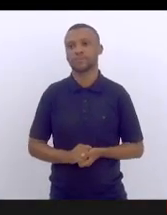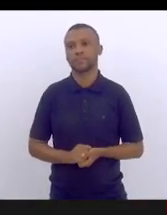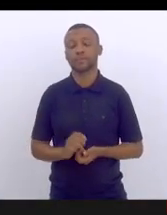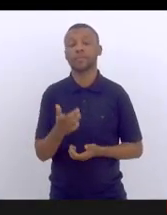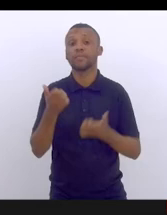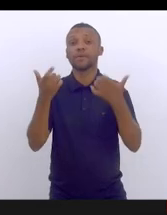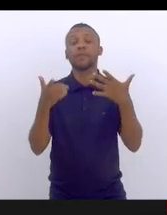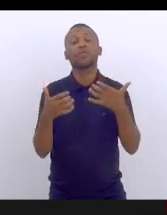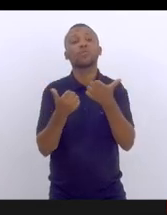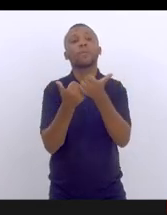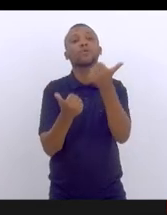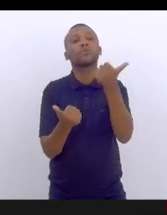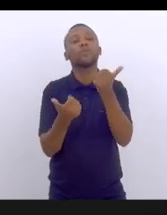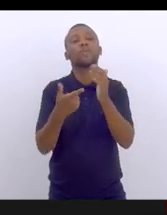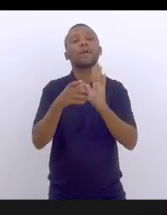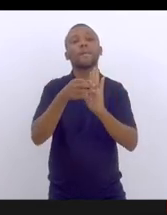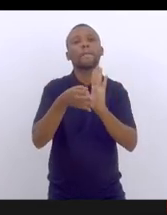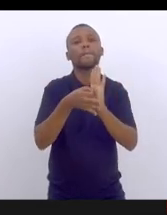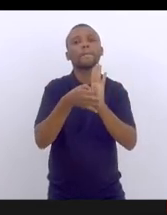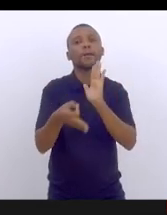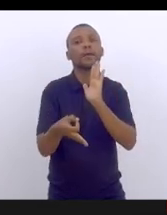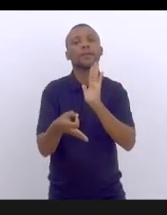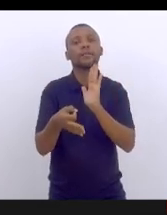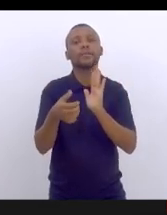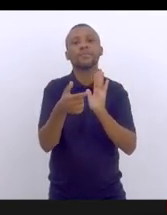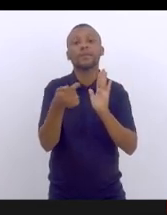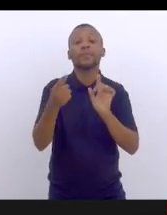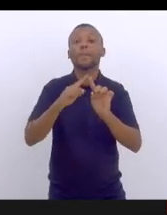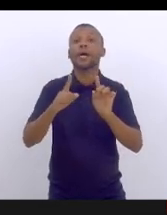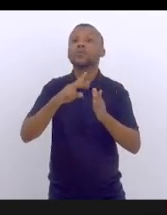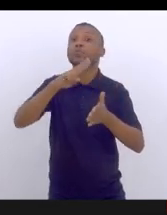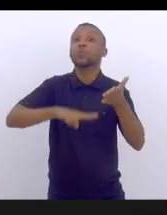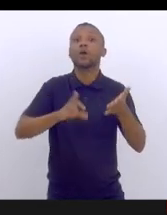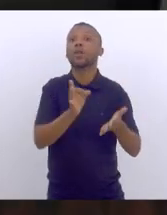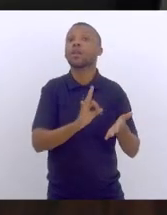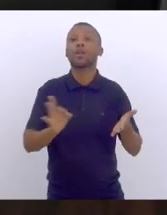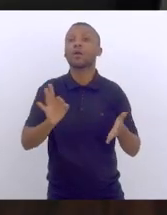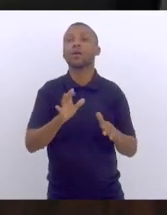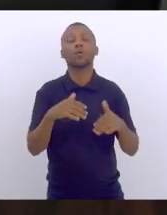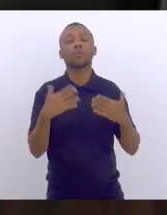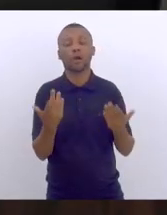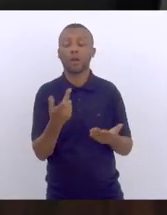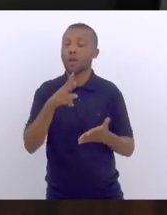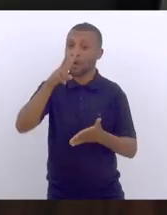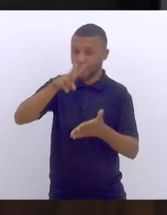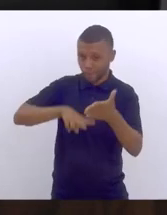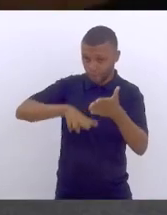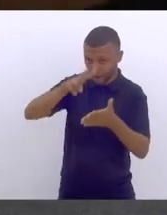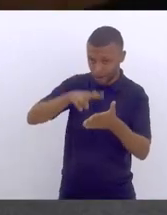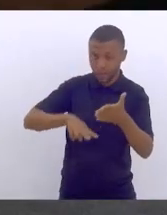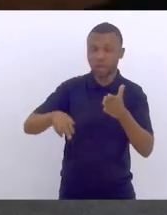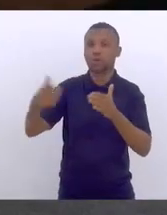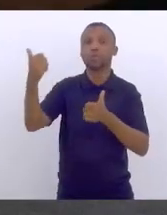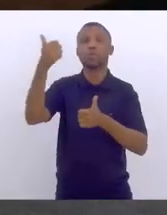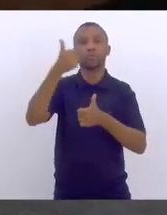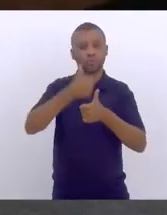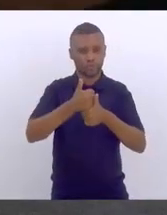subemenda, a emenda 27, mas não leram. Não é subemenda. Eu vou ler o